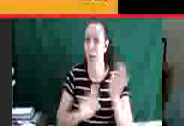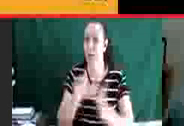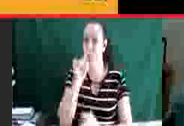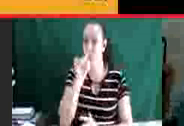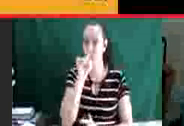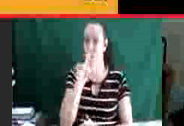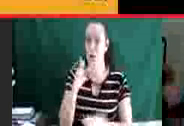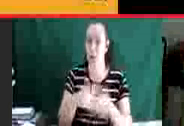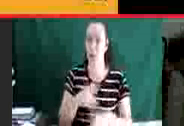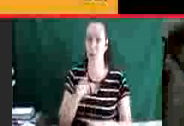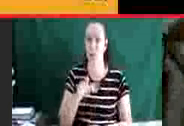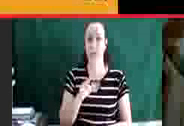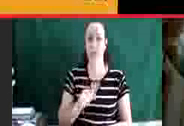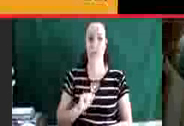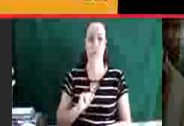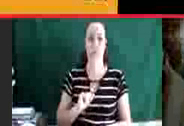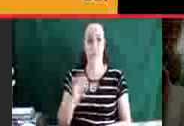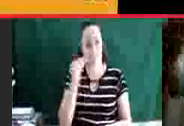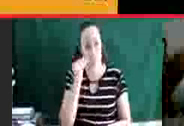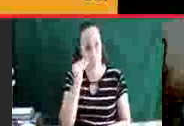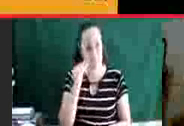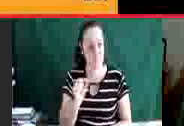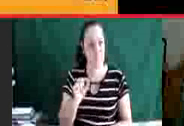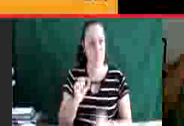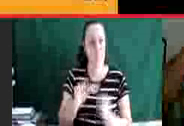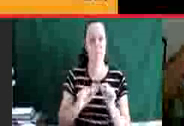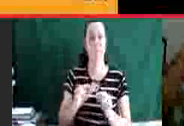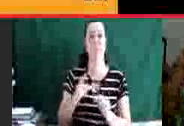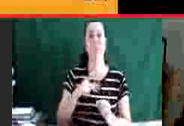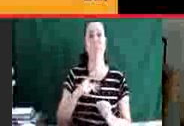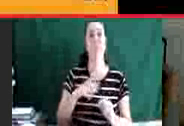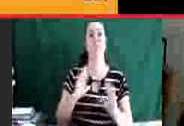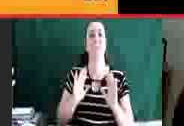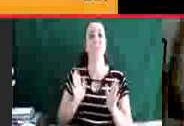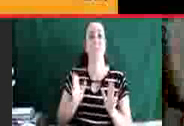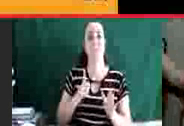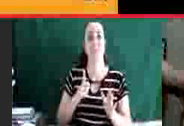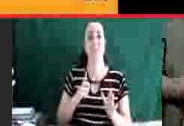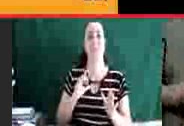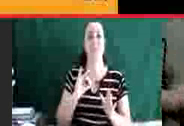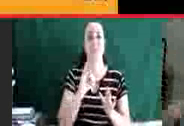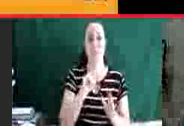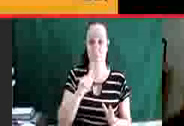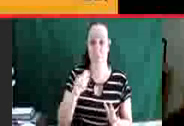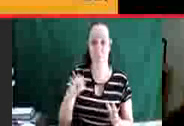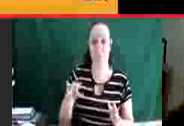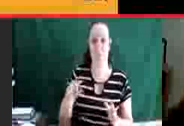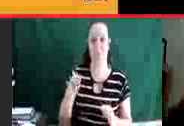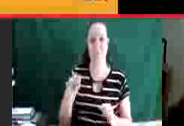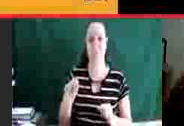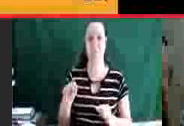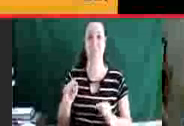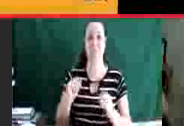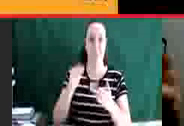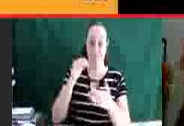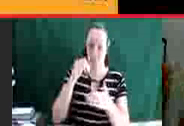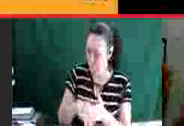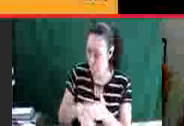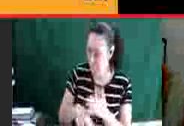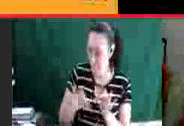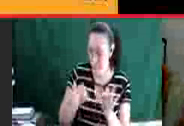Professor, a internet do Henrique caiu, está usando dados móveis. Tá, obrigado, Bruno. Entenderam essa questão? Oi, Rô? Eu estou